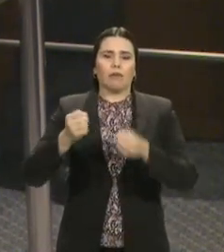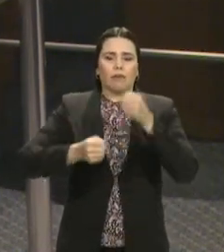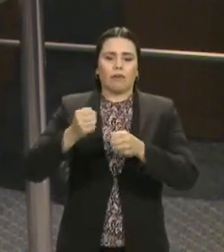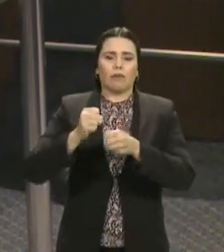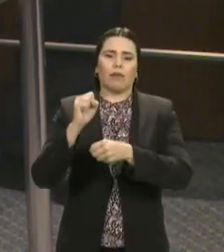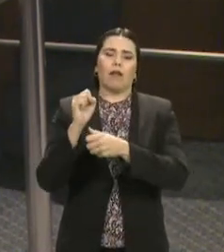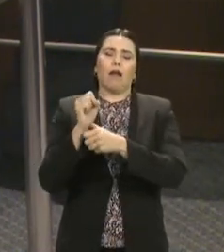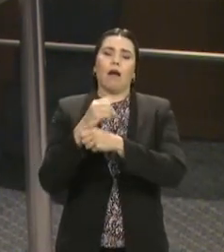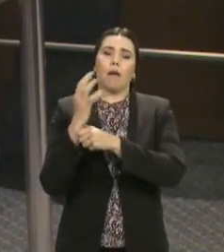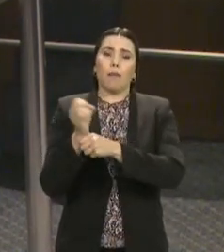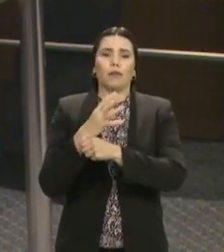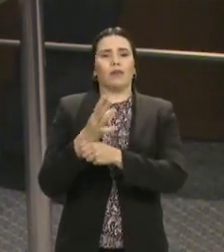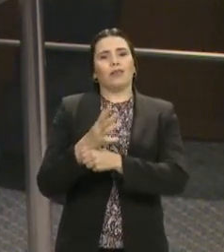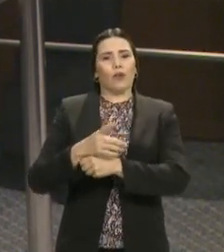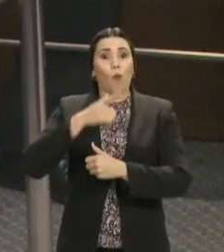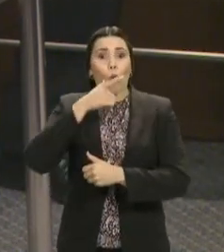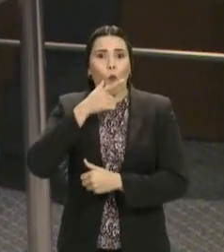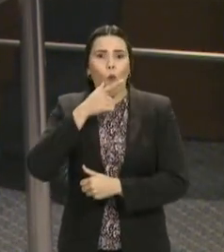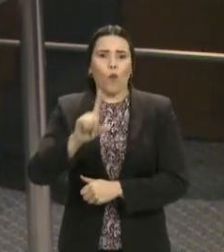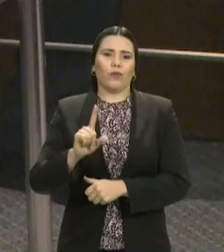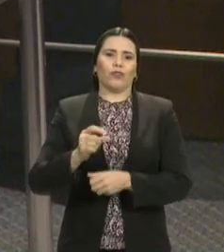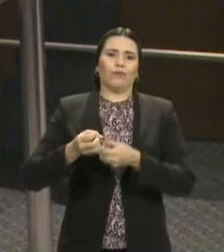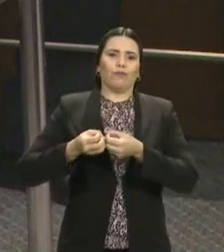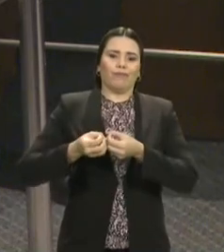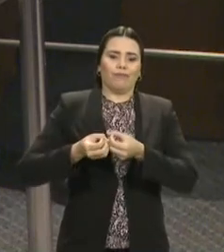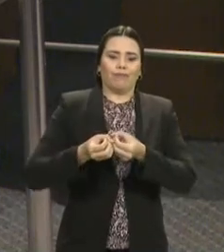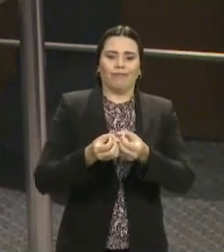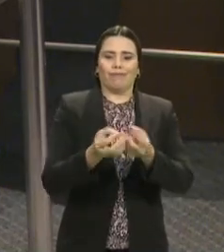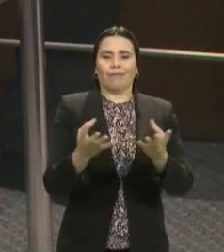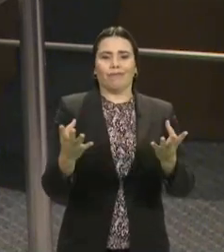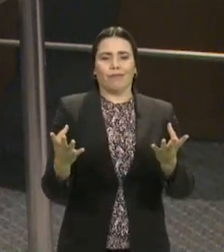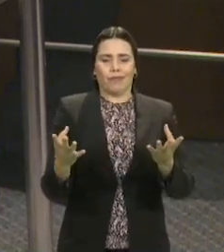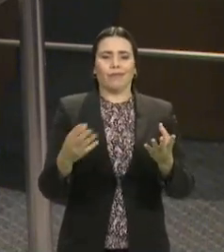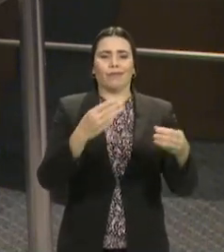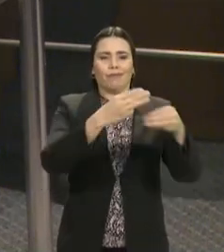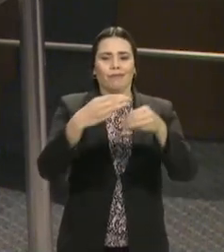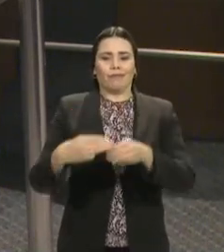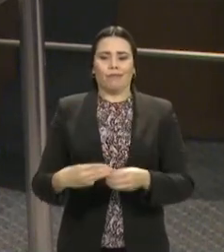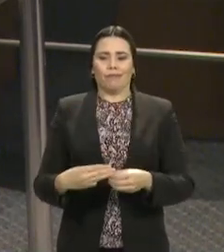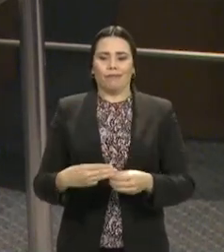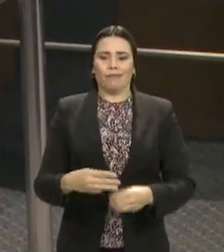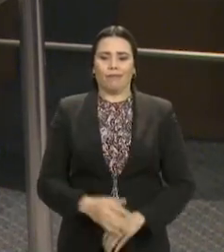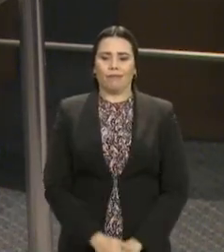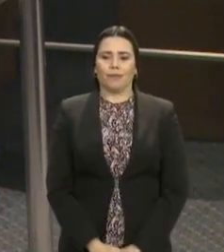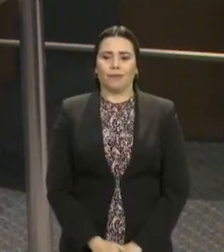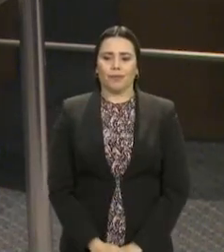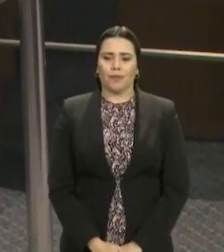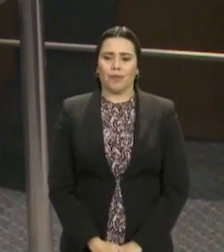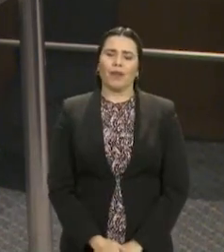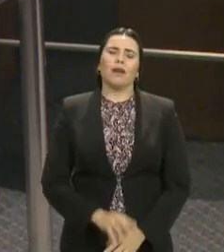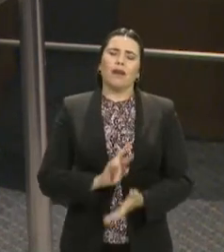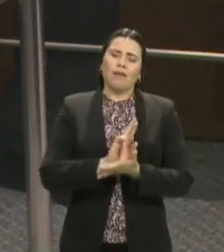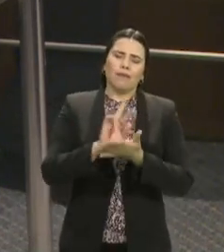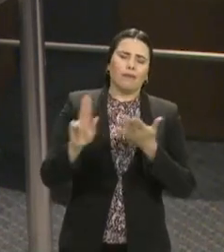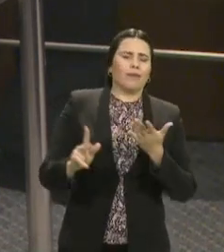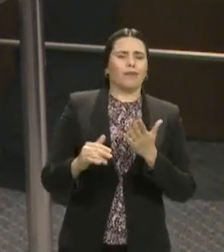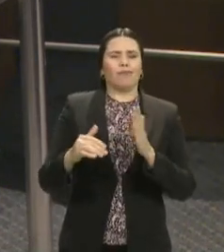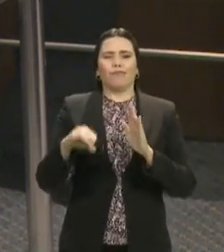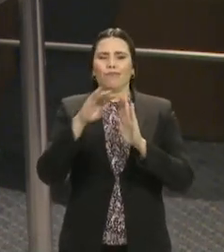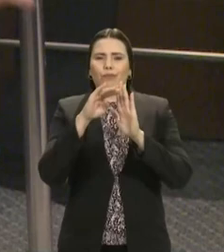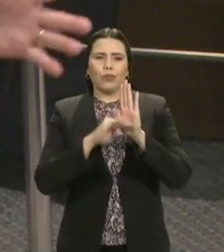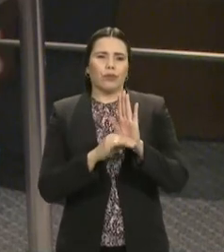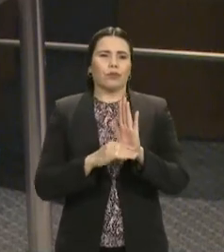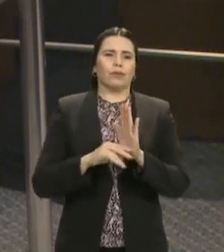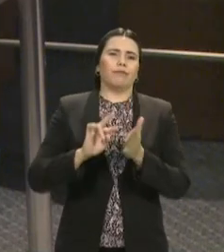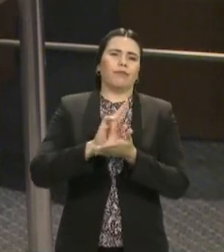contas, mas me sinto, de certa forma, um grande parceiro nesses avanços que nós tivemos. Da mesma forma,